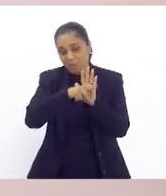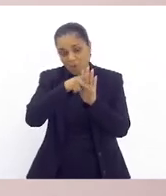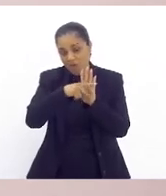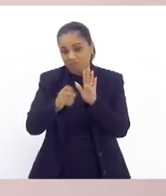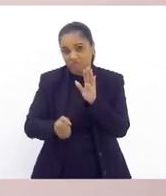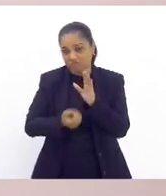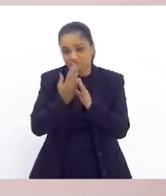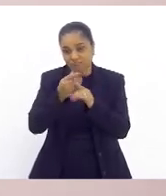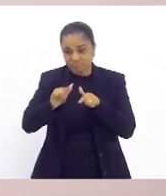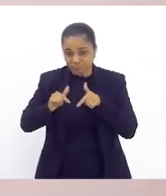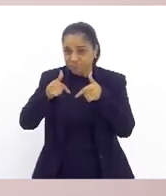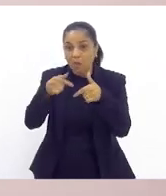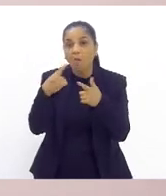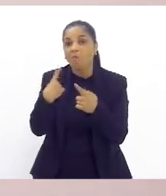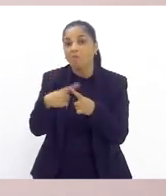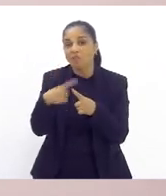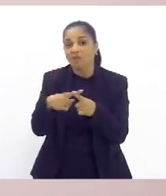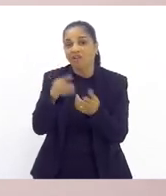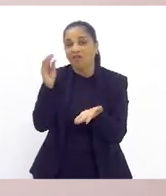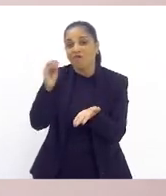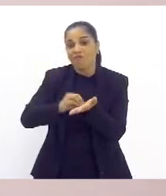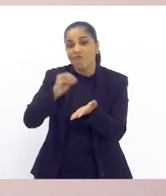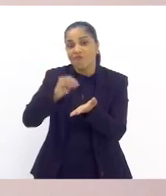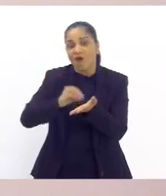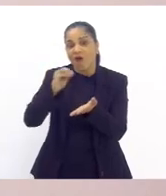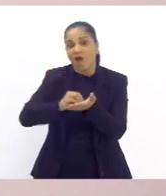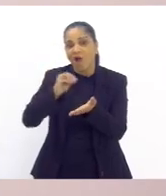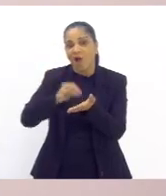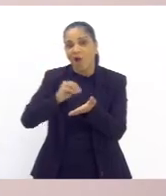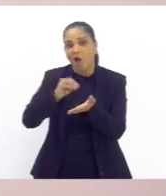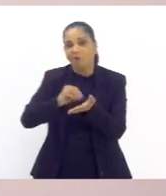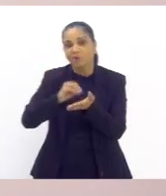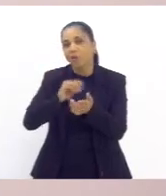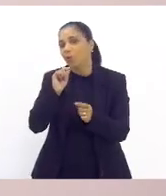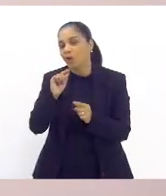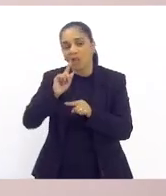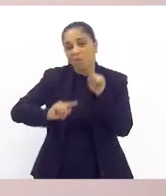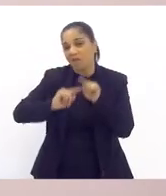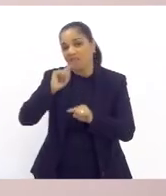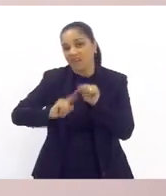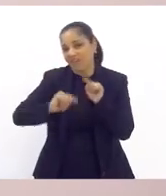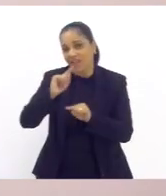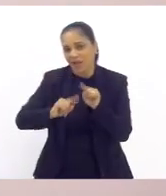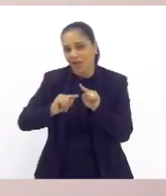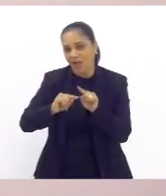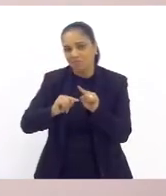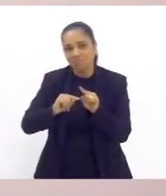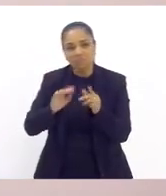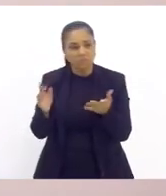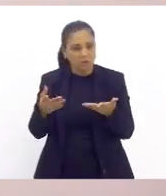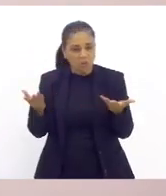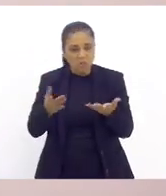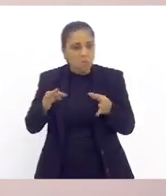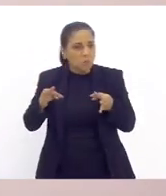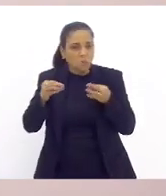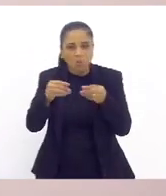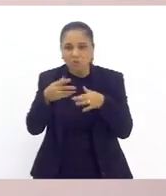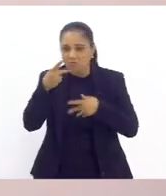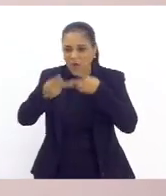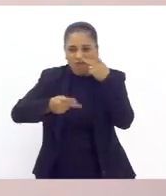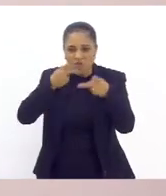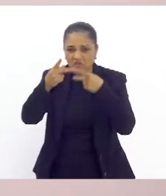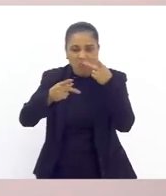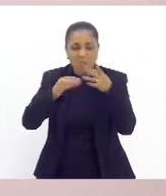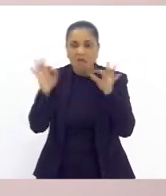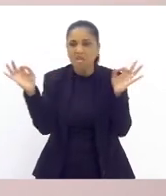então além do que tudo que foi falado aqui eu não ouvi ninguém falar em energia renovável fonte né de